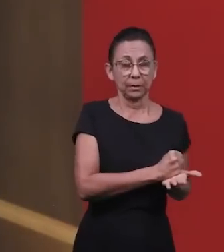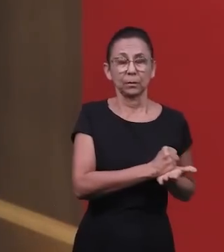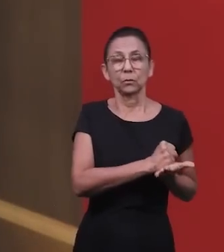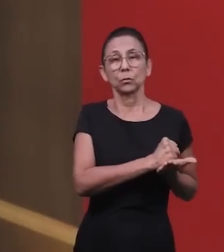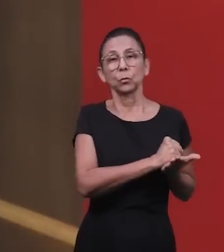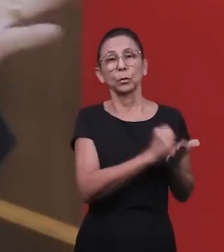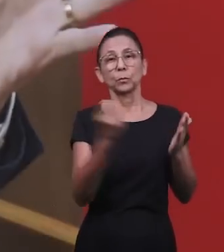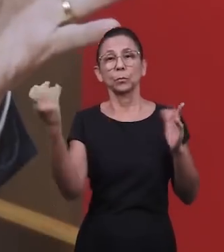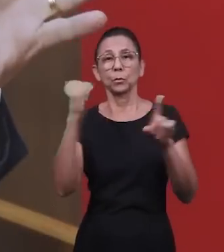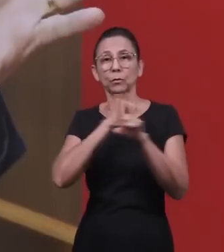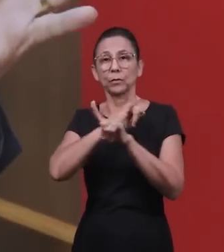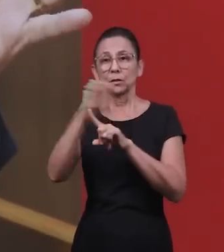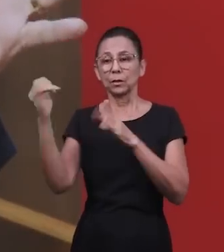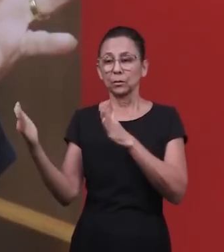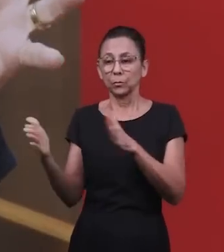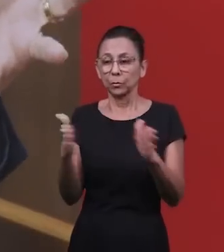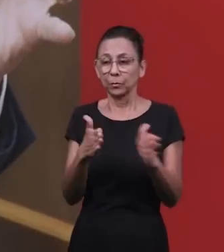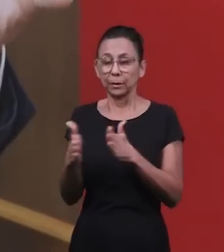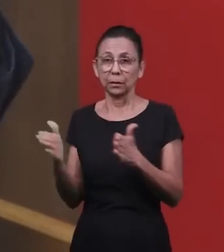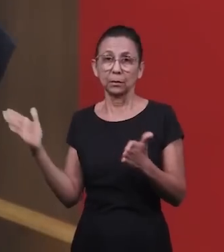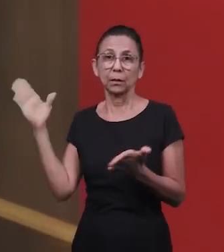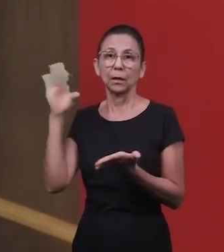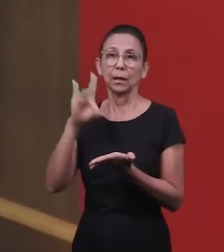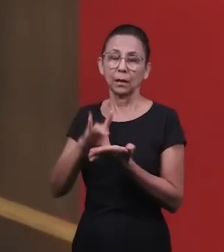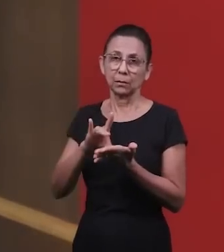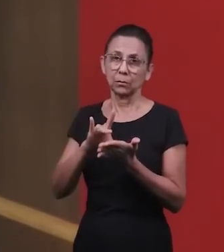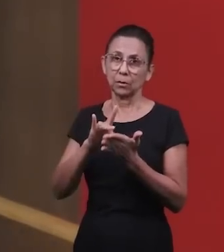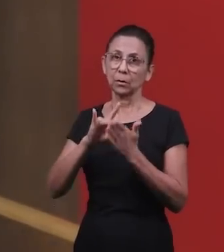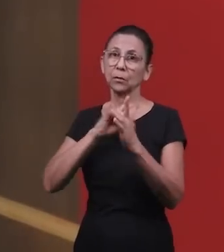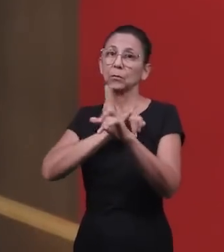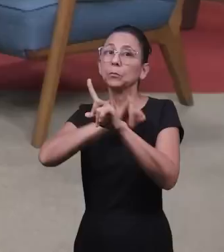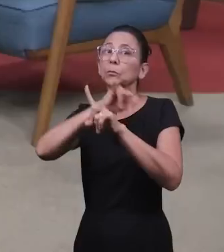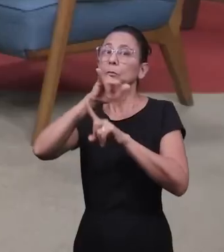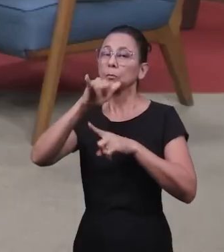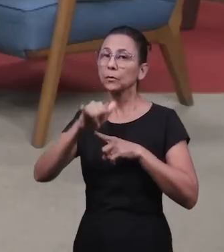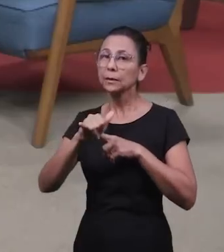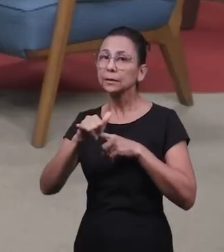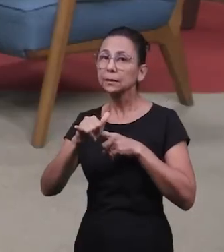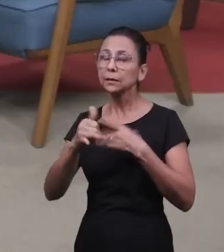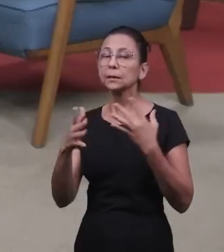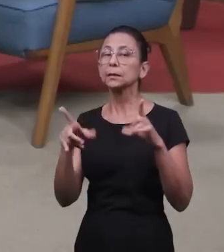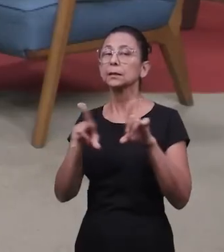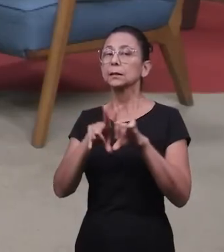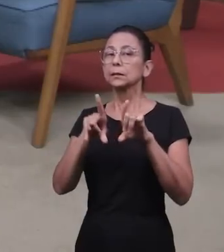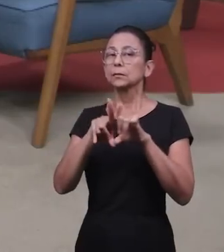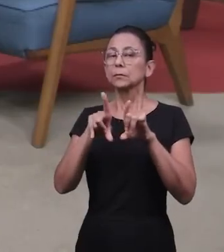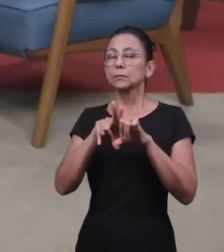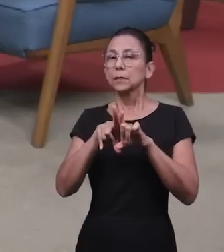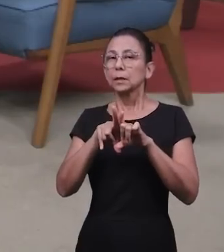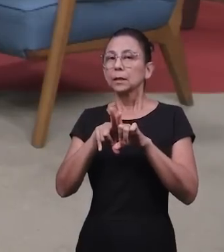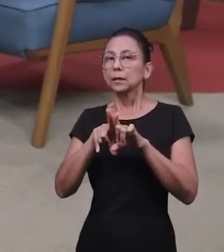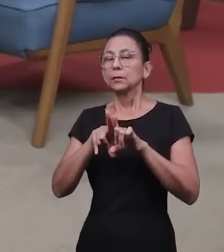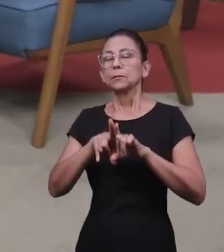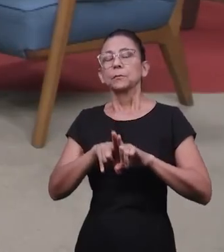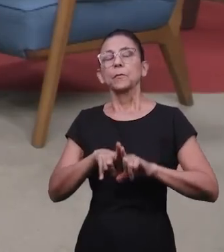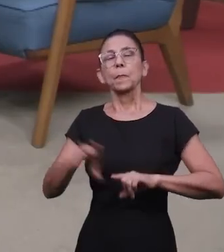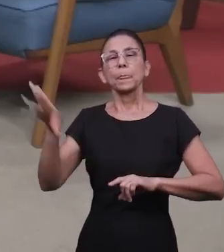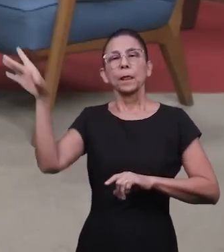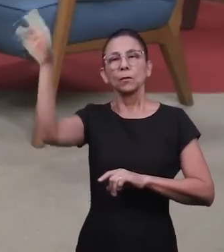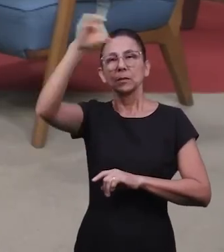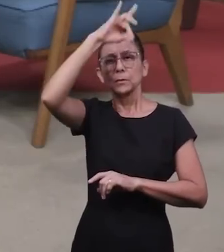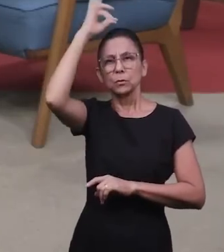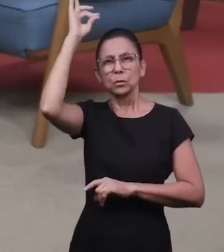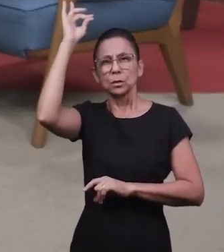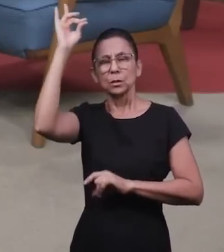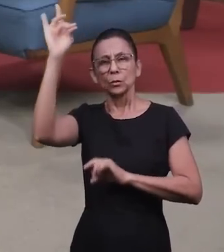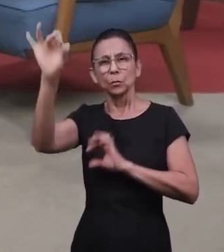nosso tempo, inclusive, aquilo que o Espírito Santo projetou para realizar através